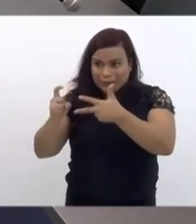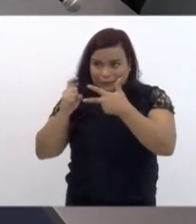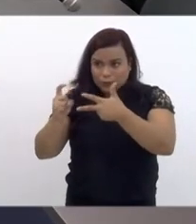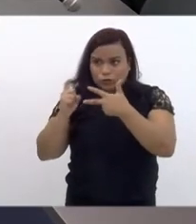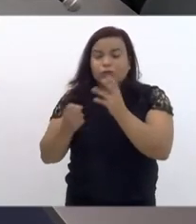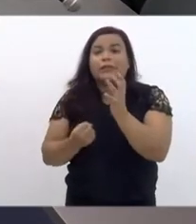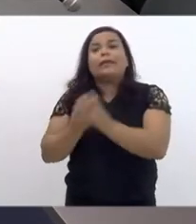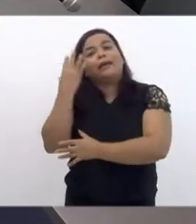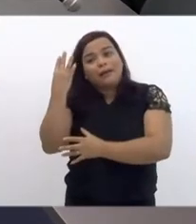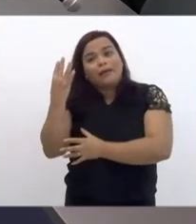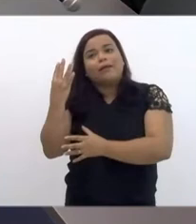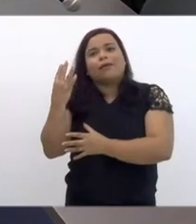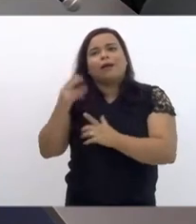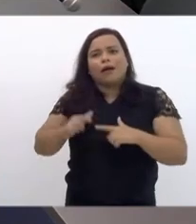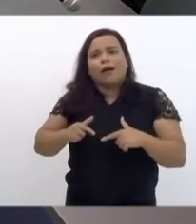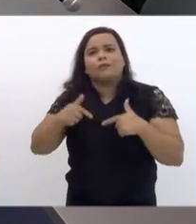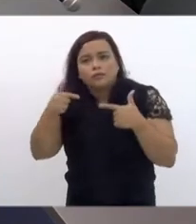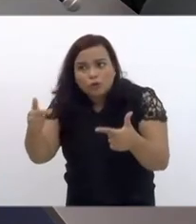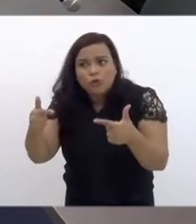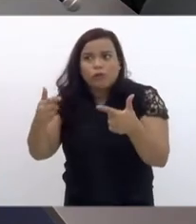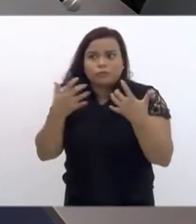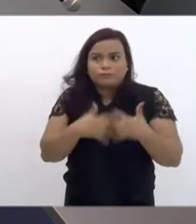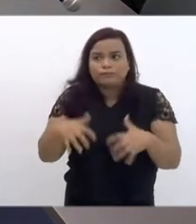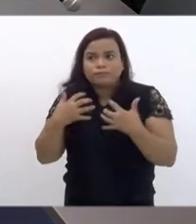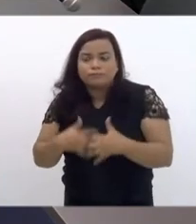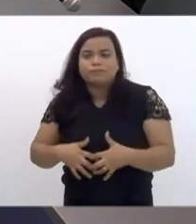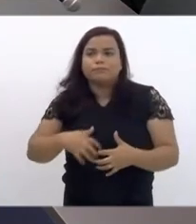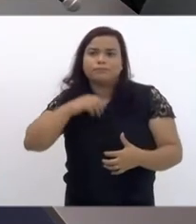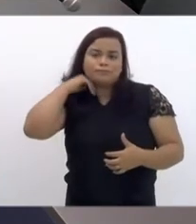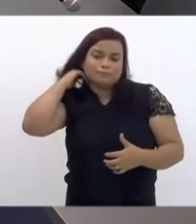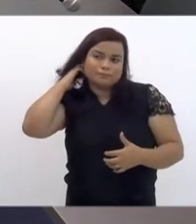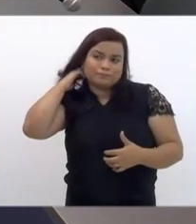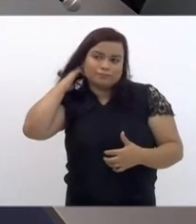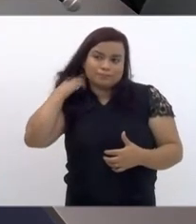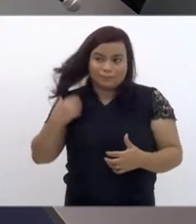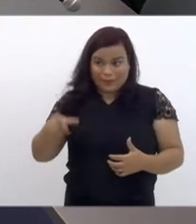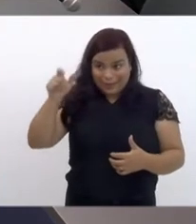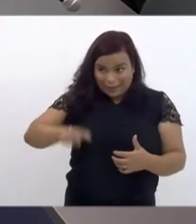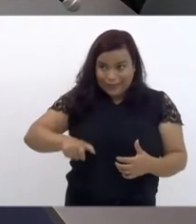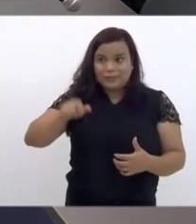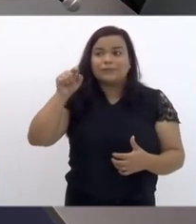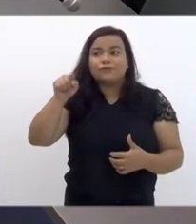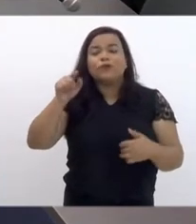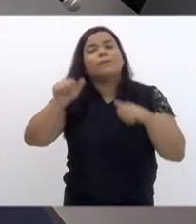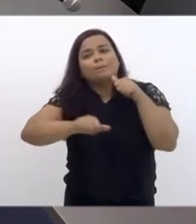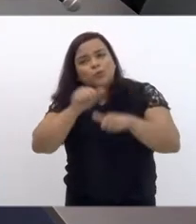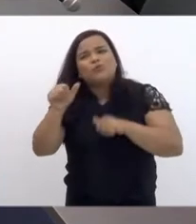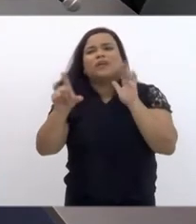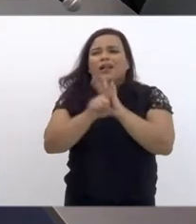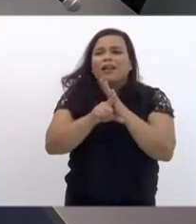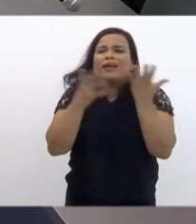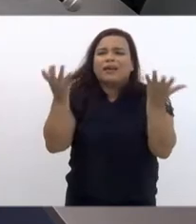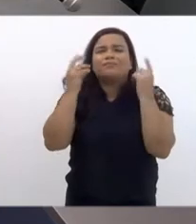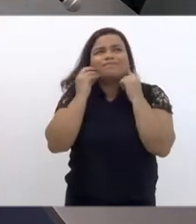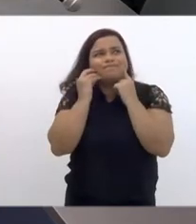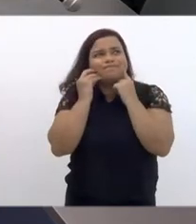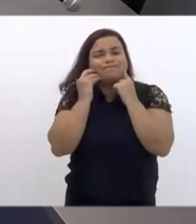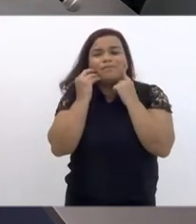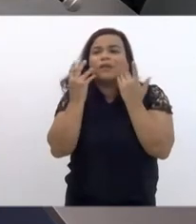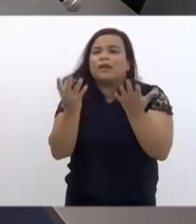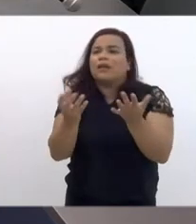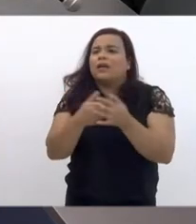promovam. Então, eu sei. É que nesse caso específico, você está mudando a lei, você está mudando... Eu